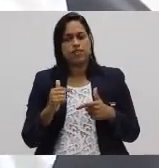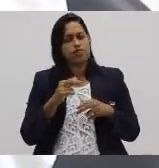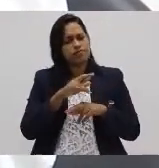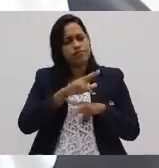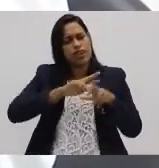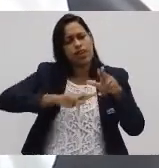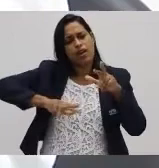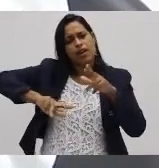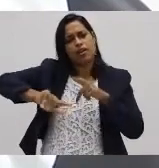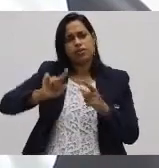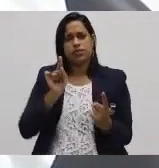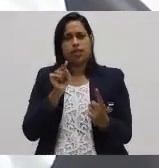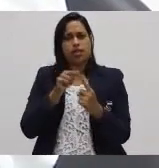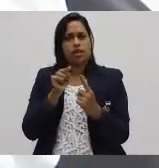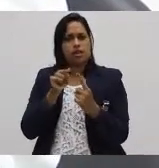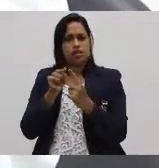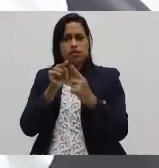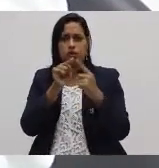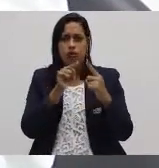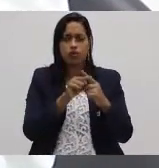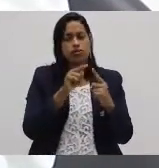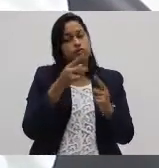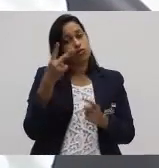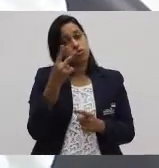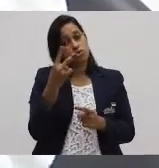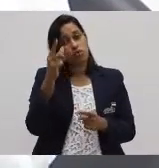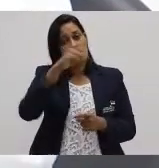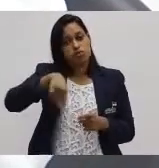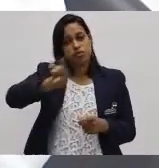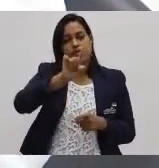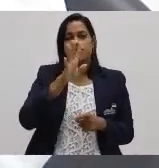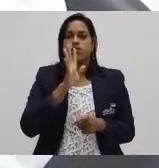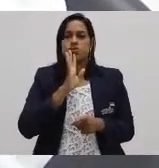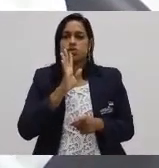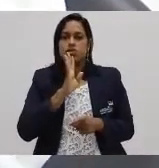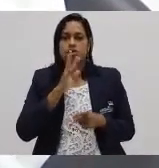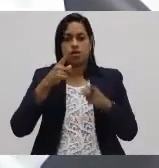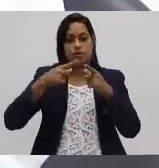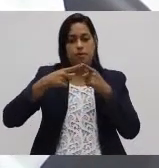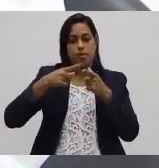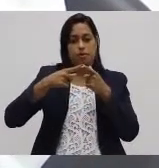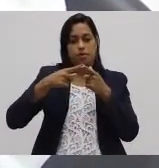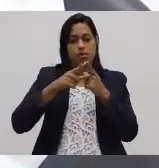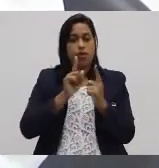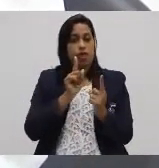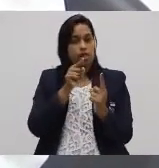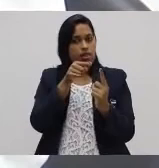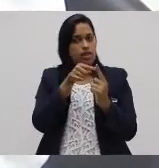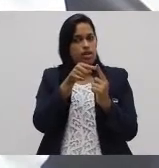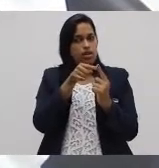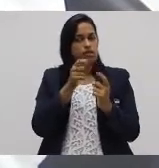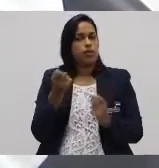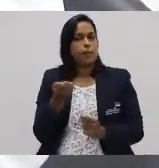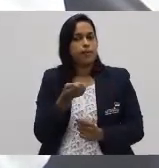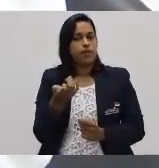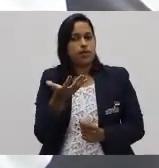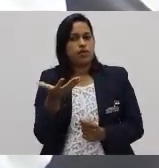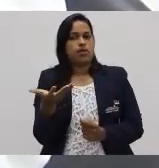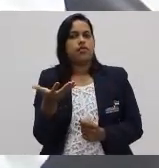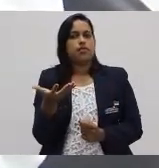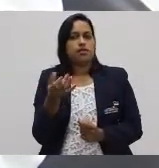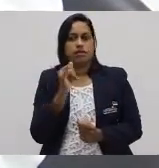de indicadores de desempenho. Eu achei importante trazer 2 para vocês. O primeiro deles é um indicador de produtividade, que trata